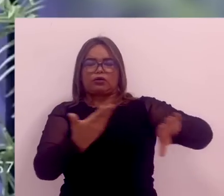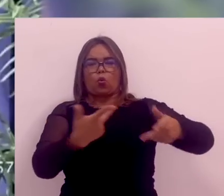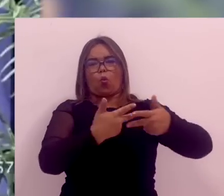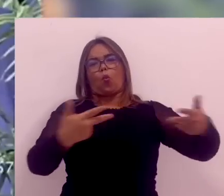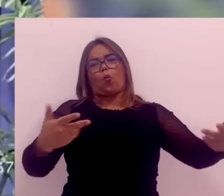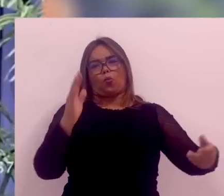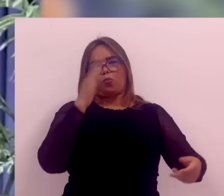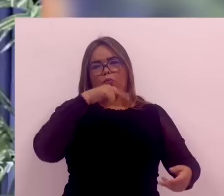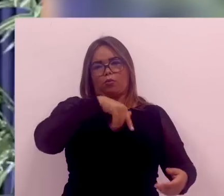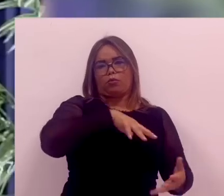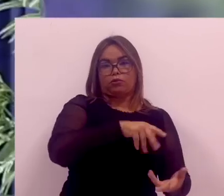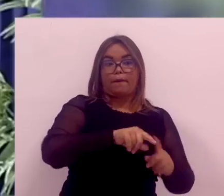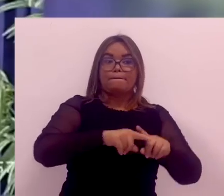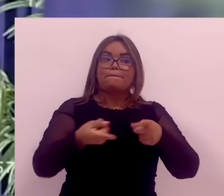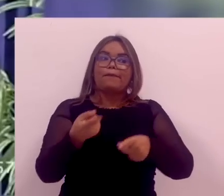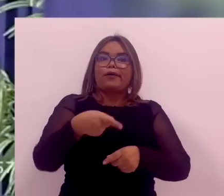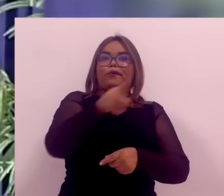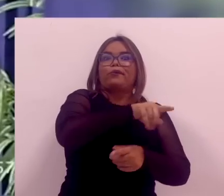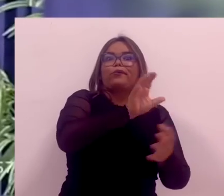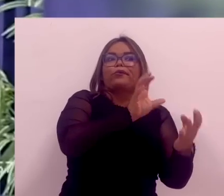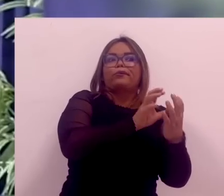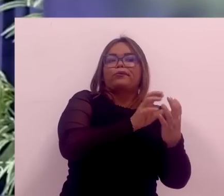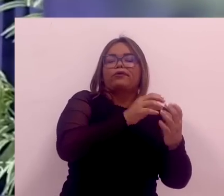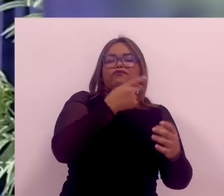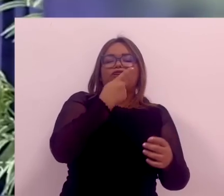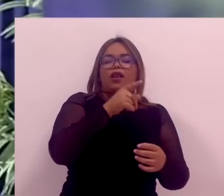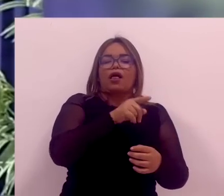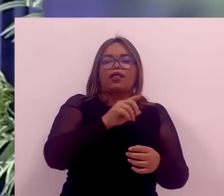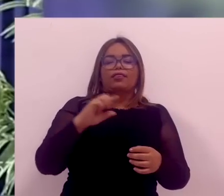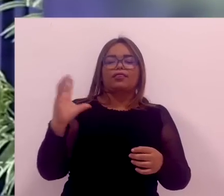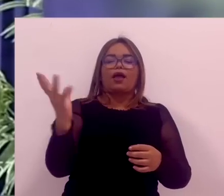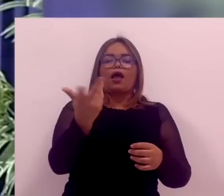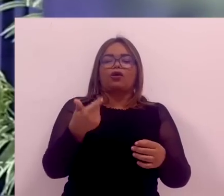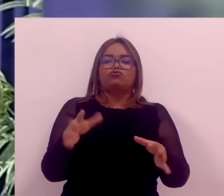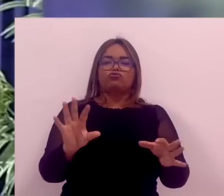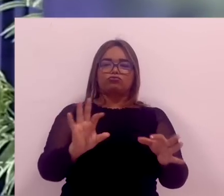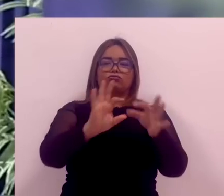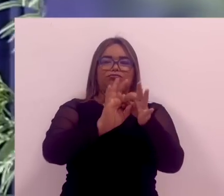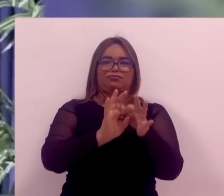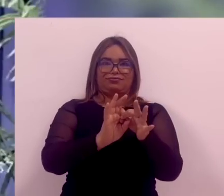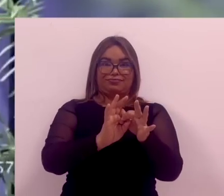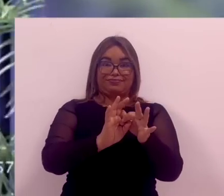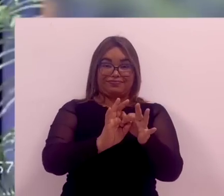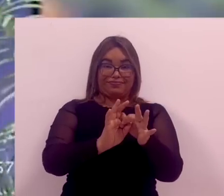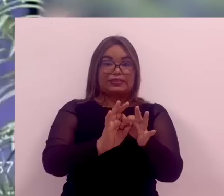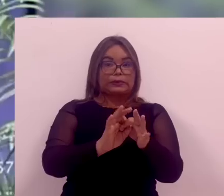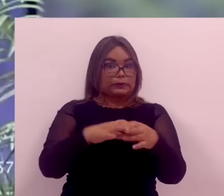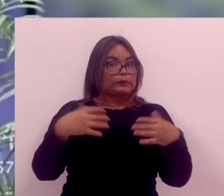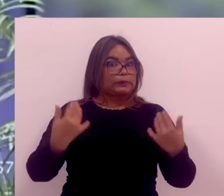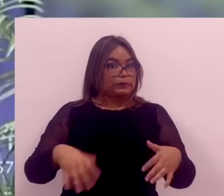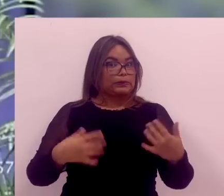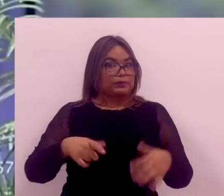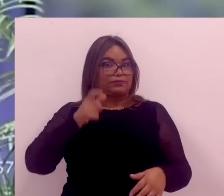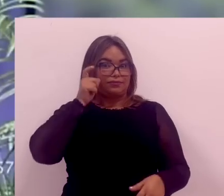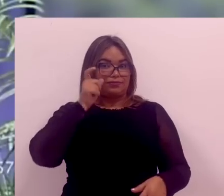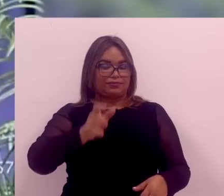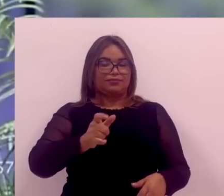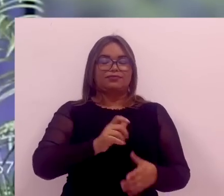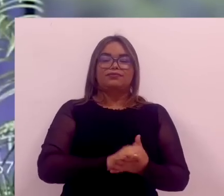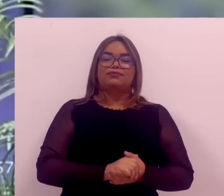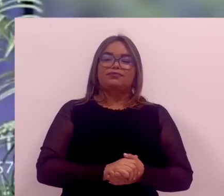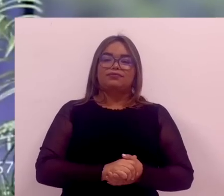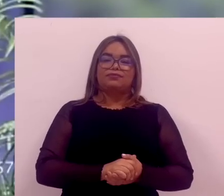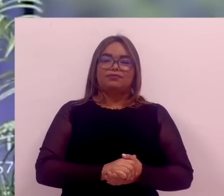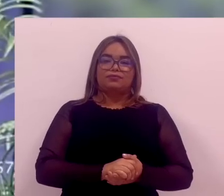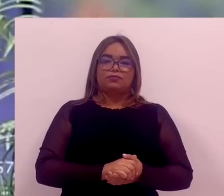Jesus diz: saiam deles, separem-se. Mas eles dizem: venham, sejam inclusivos.